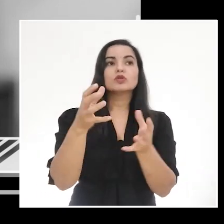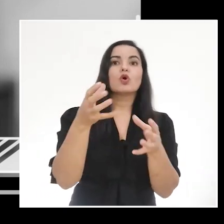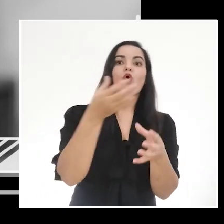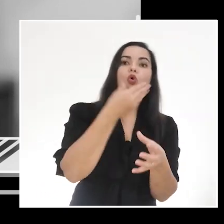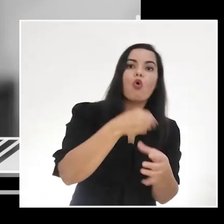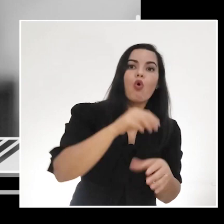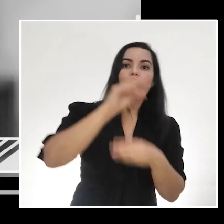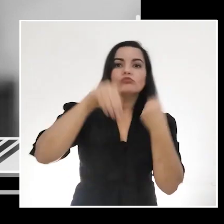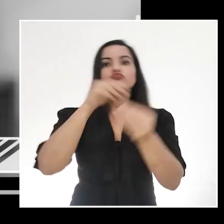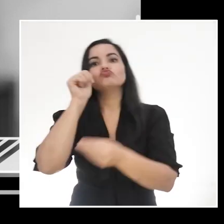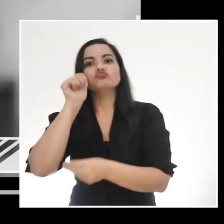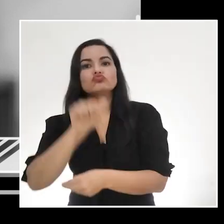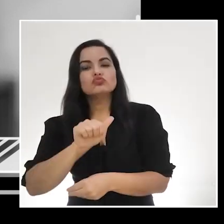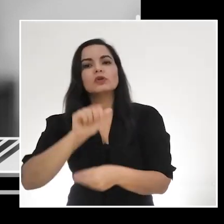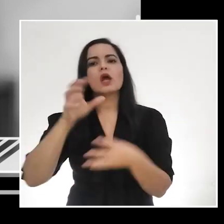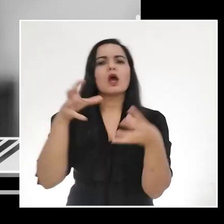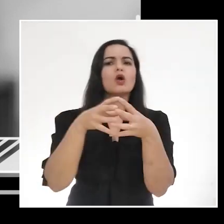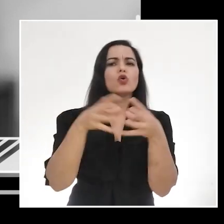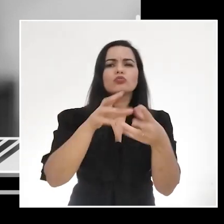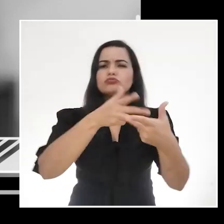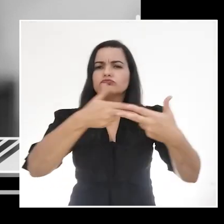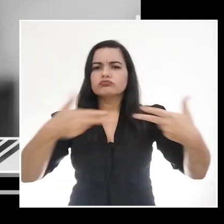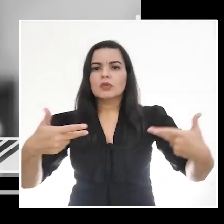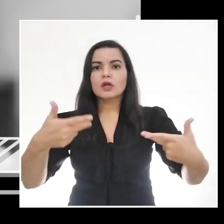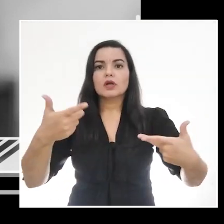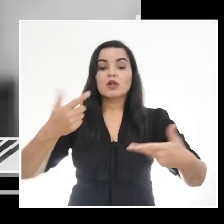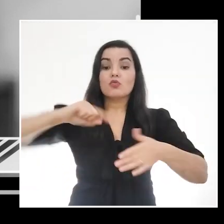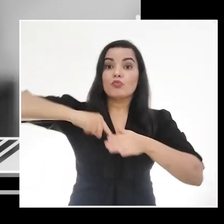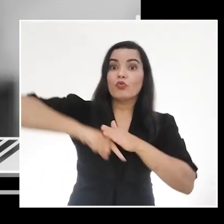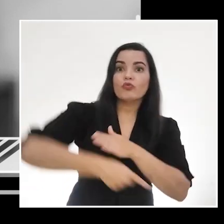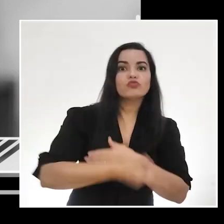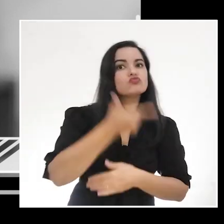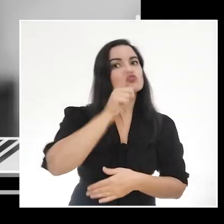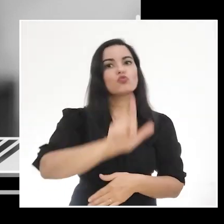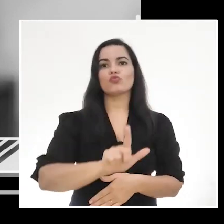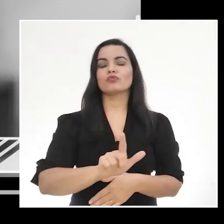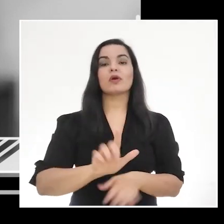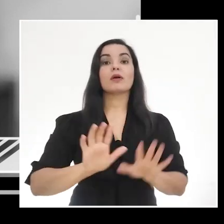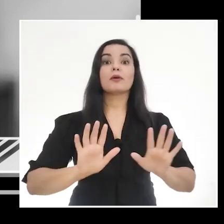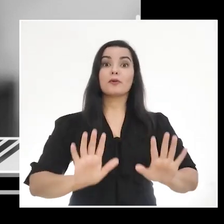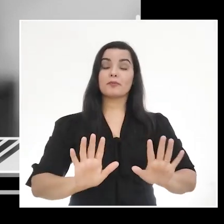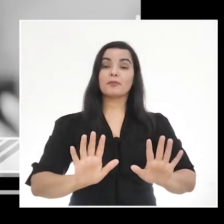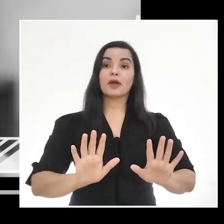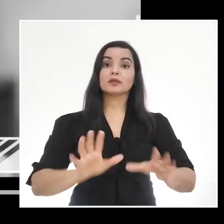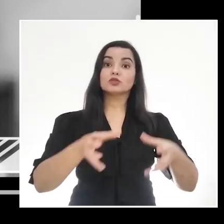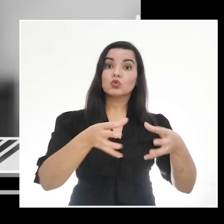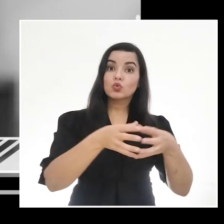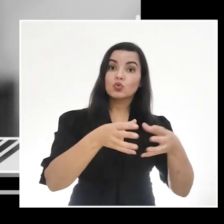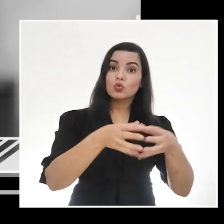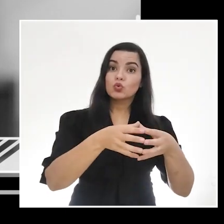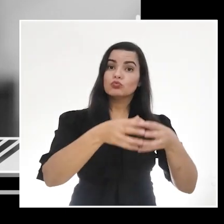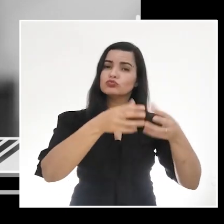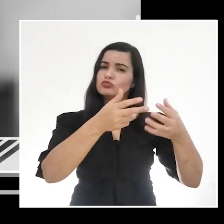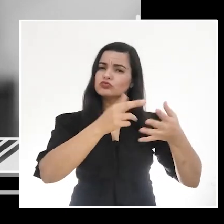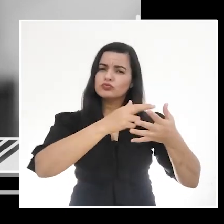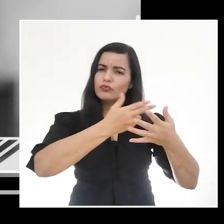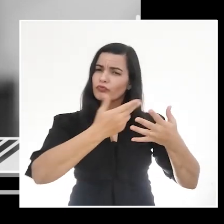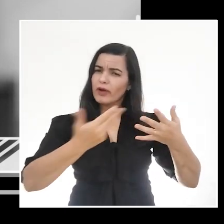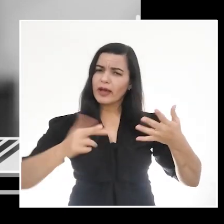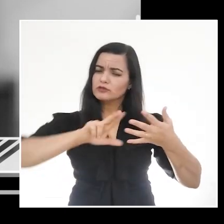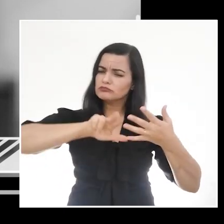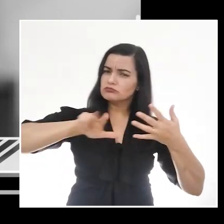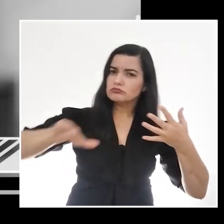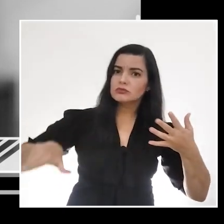dessa época, desses primeiros grupos de homens misturados com mulheres, grupos que a gente não conseguia